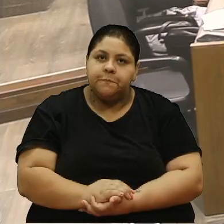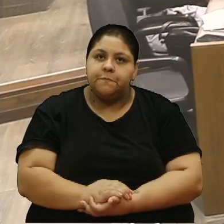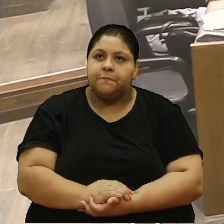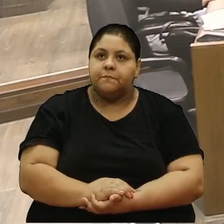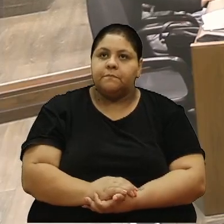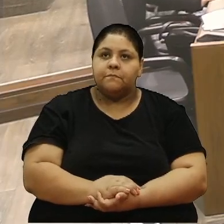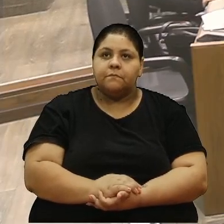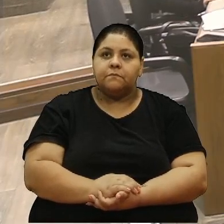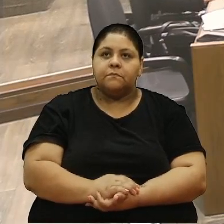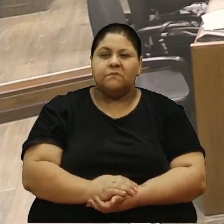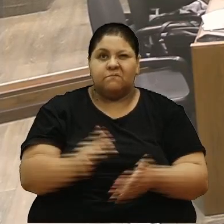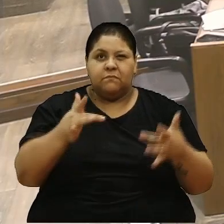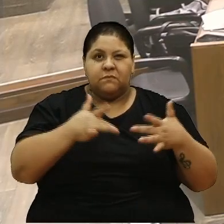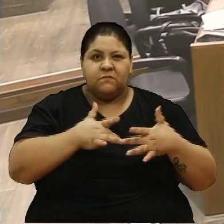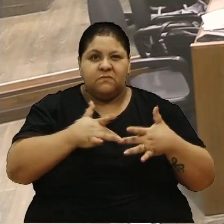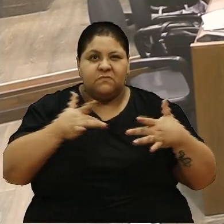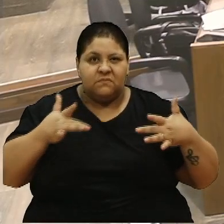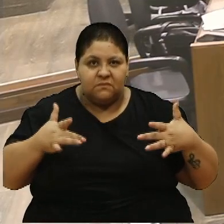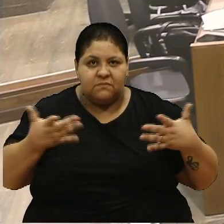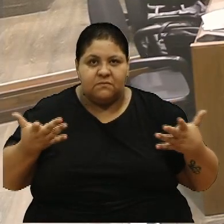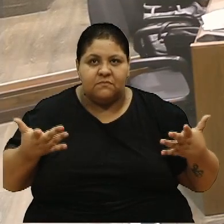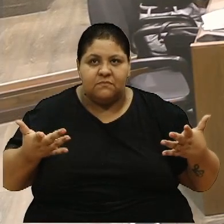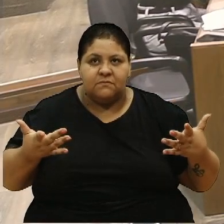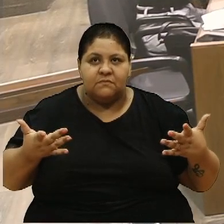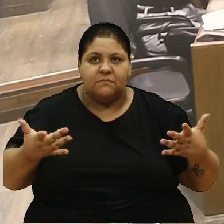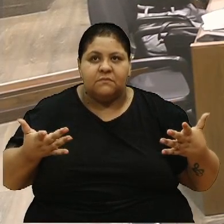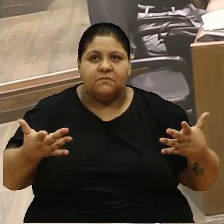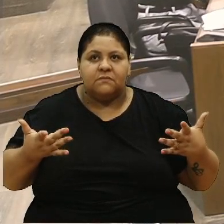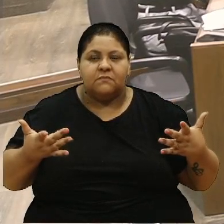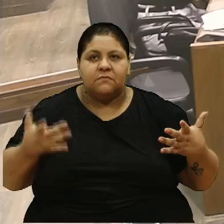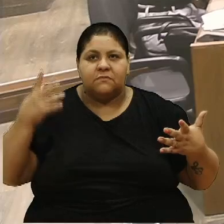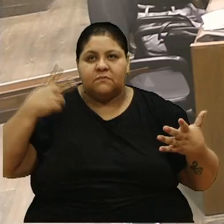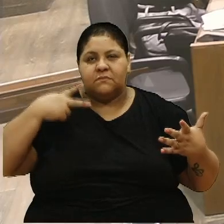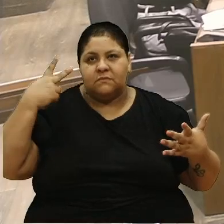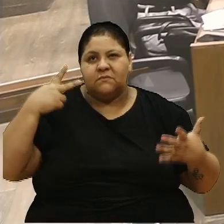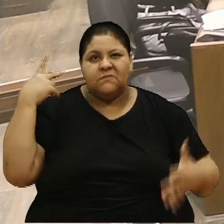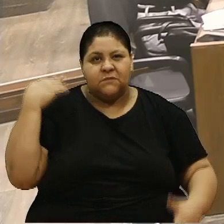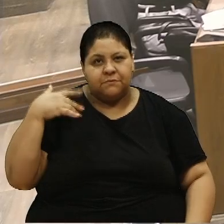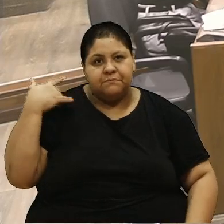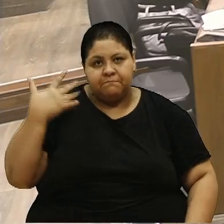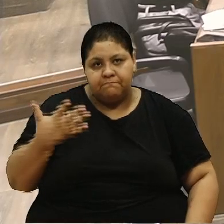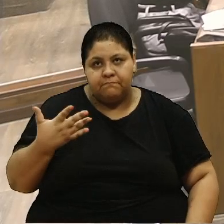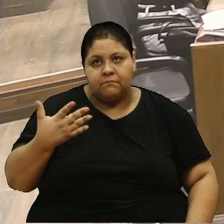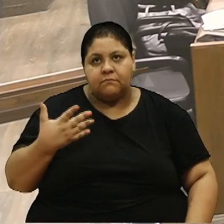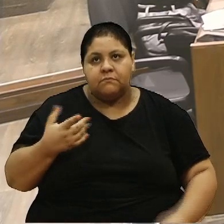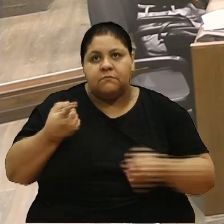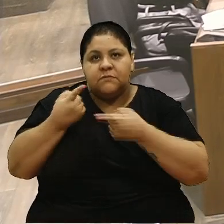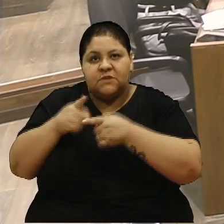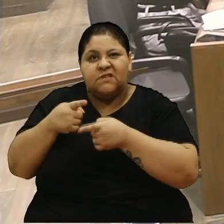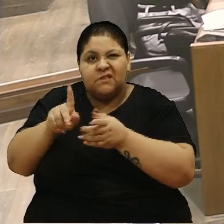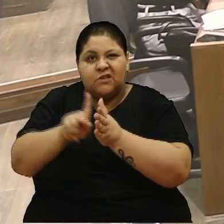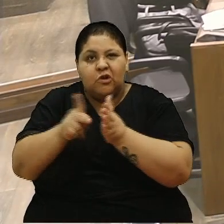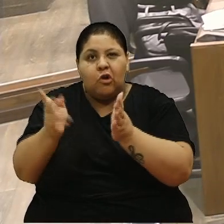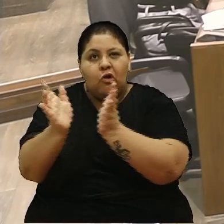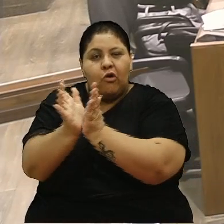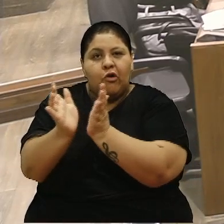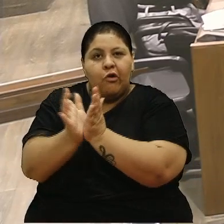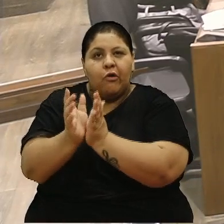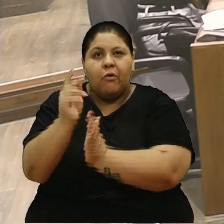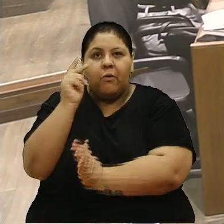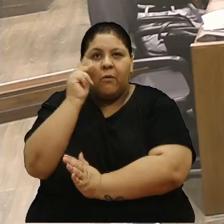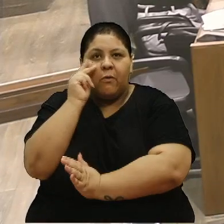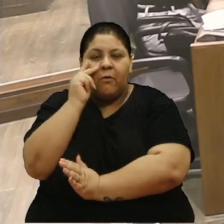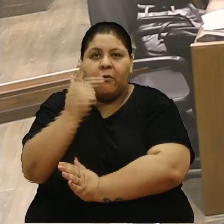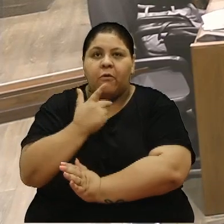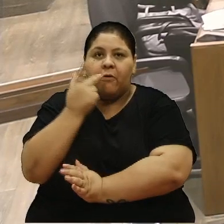Queria me solidarizar com a vereadora Andressa, que criticou o próprio colega de partido, Cláudio, onde ela falou